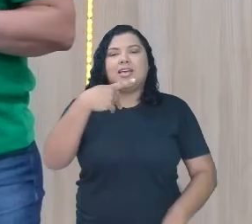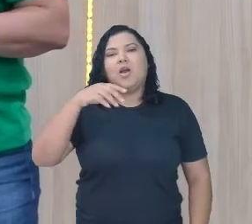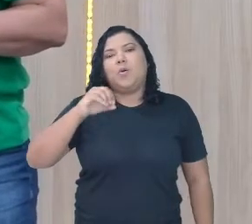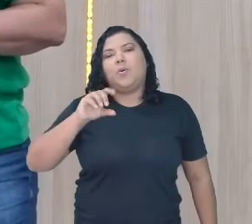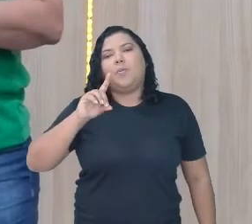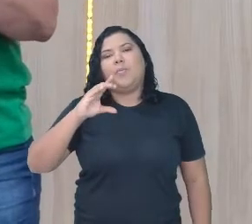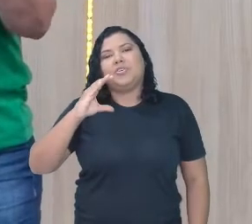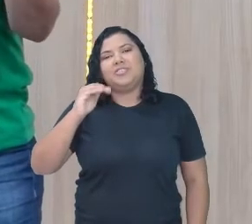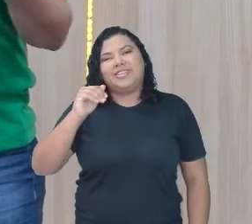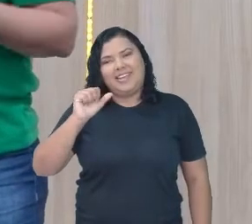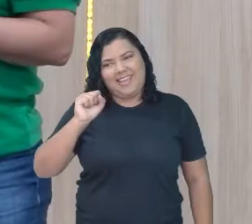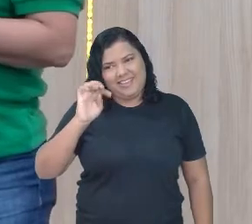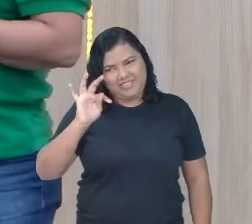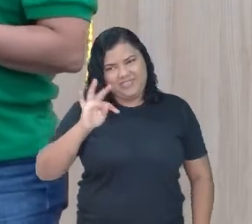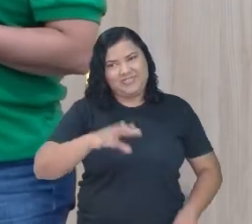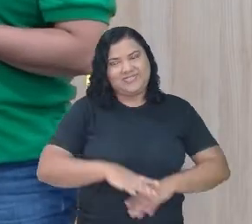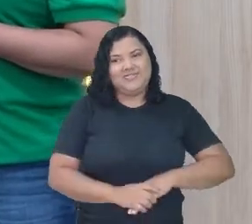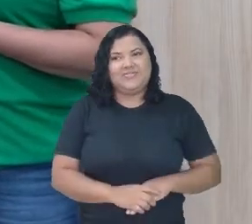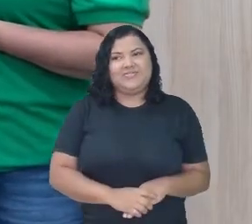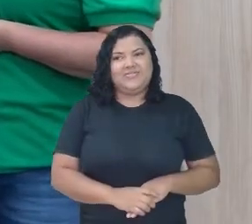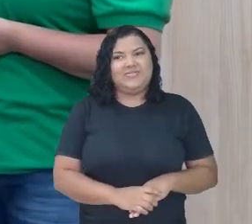Deixa aí a dica para vocês.